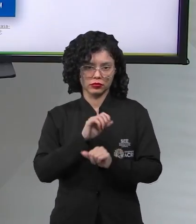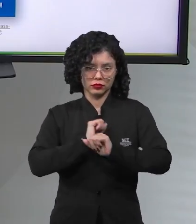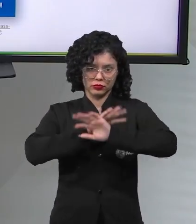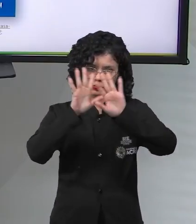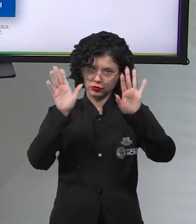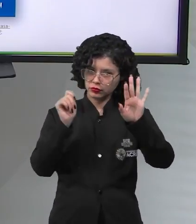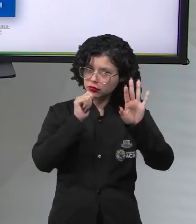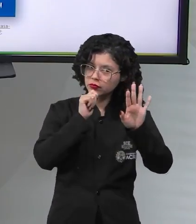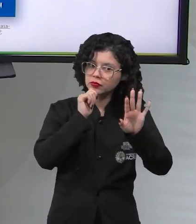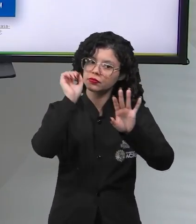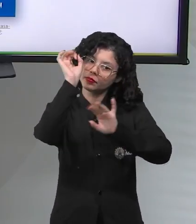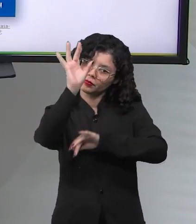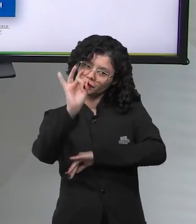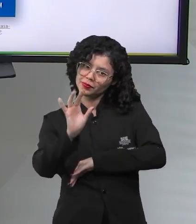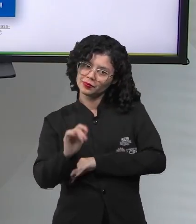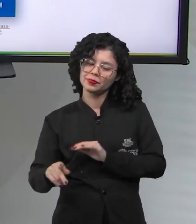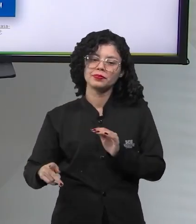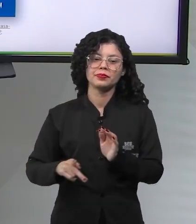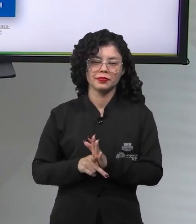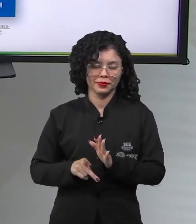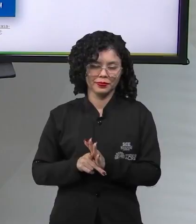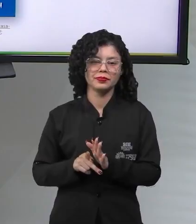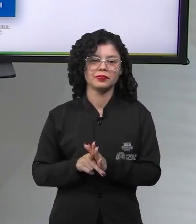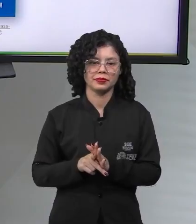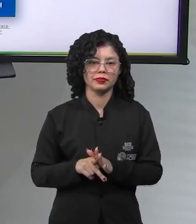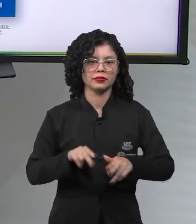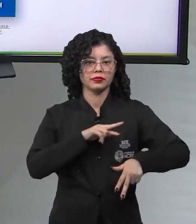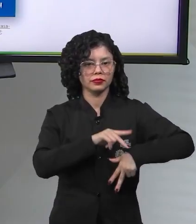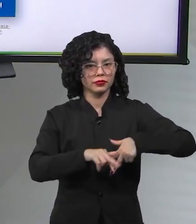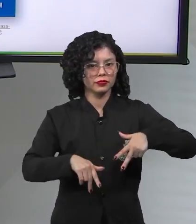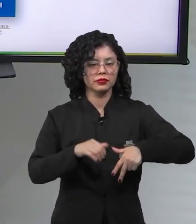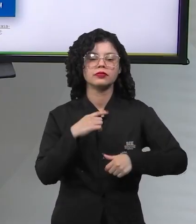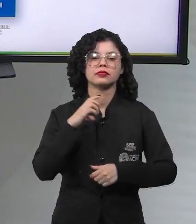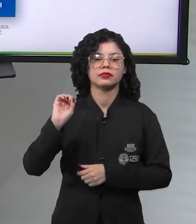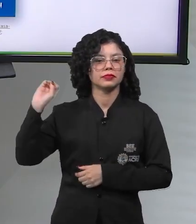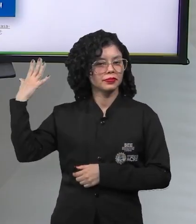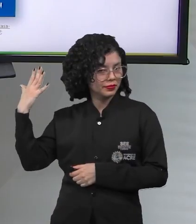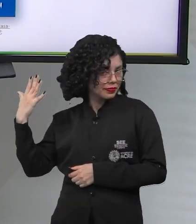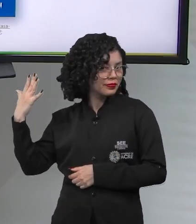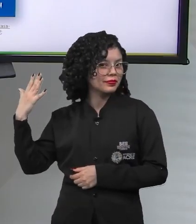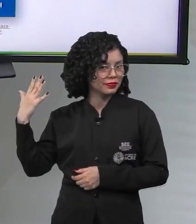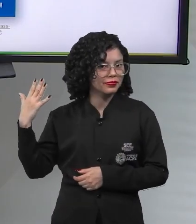obviamente, para cada uma dessas raças ocorreu a